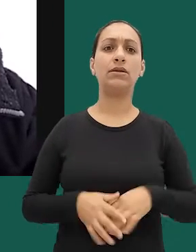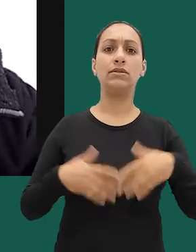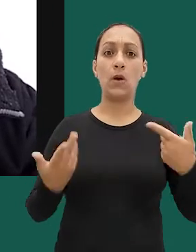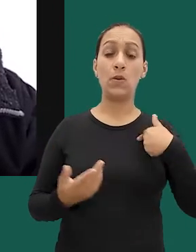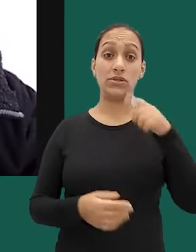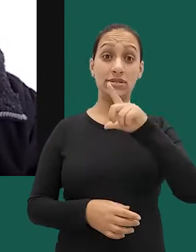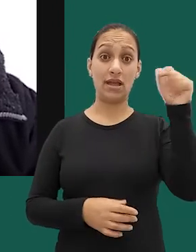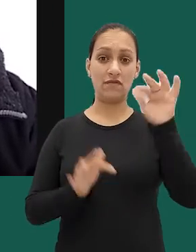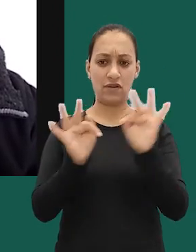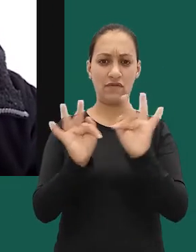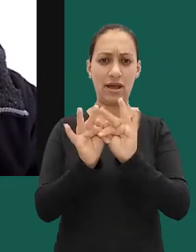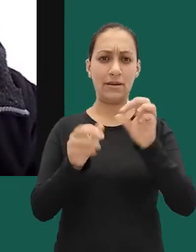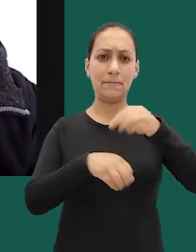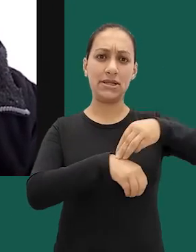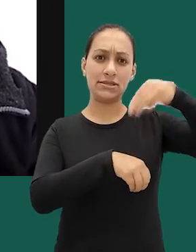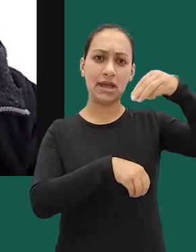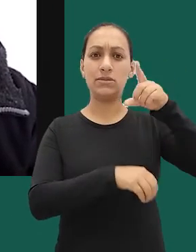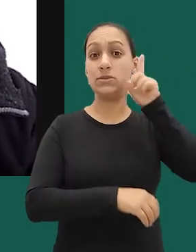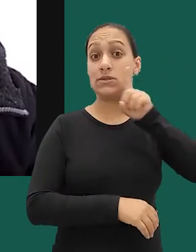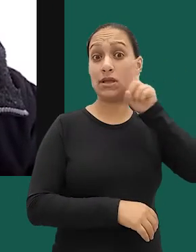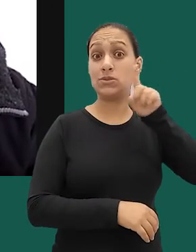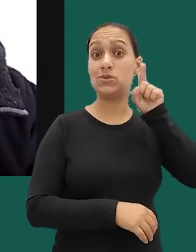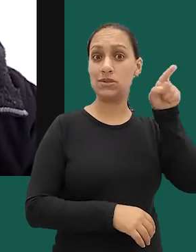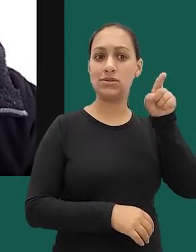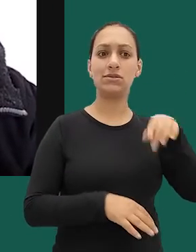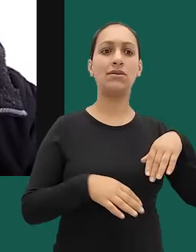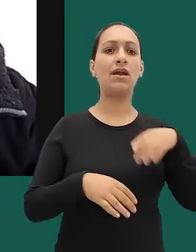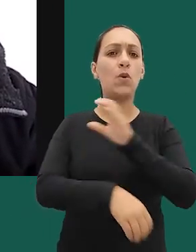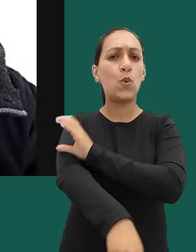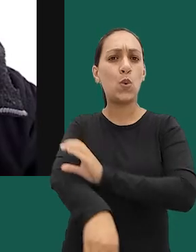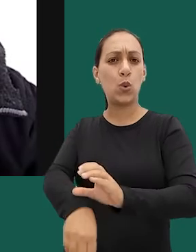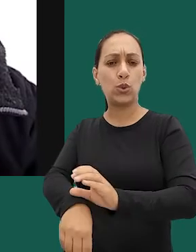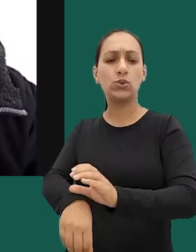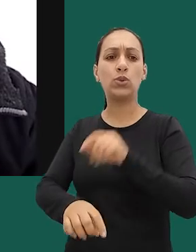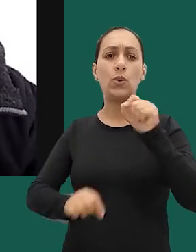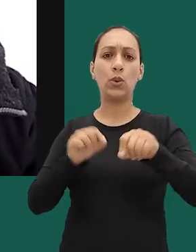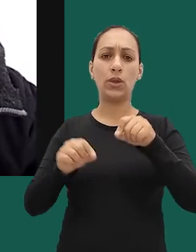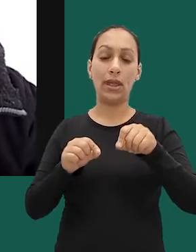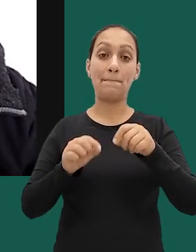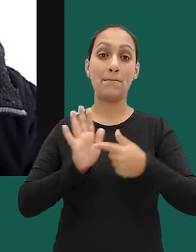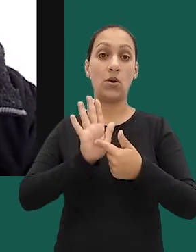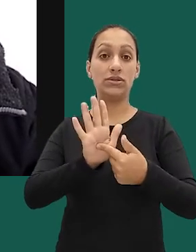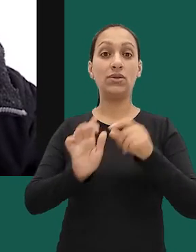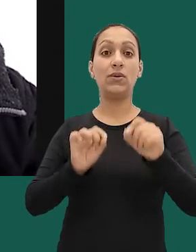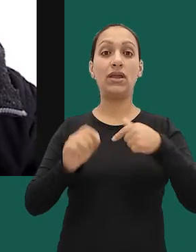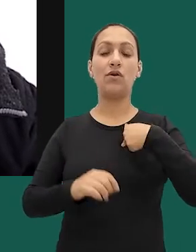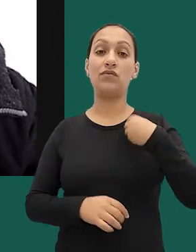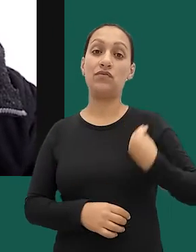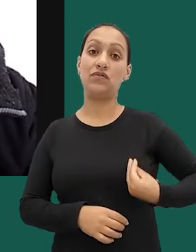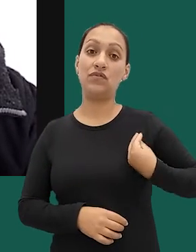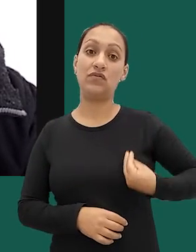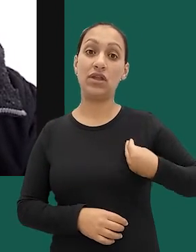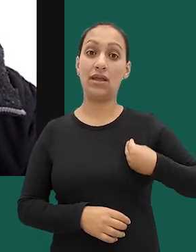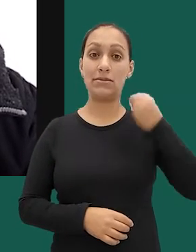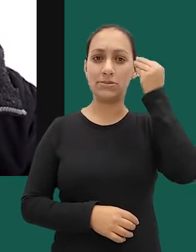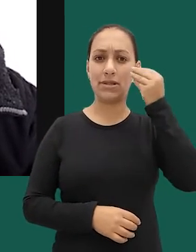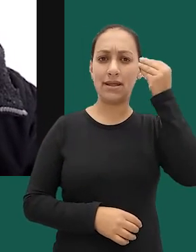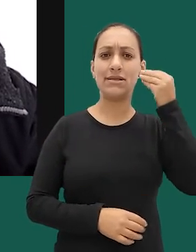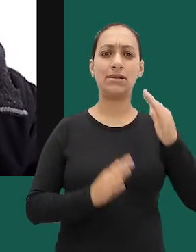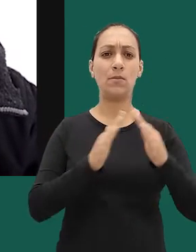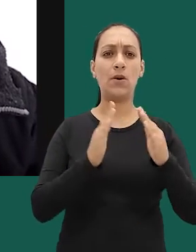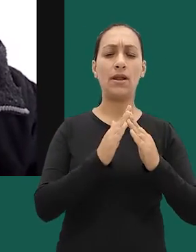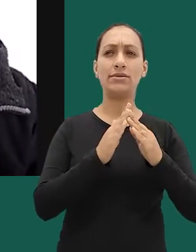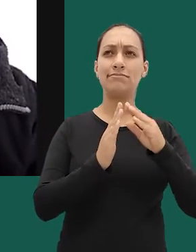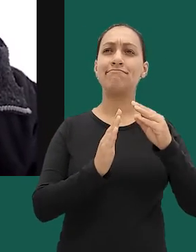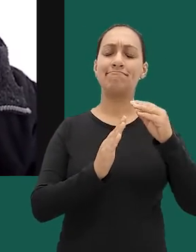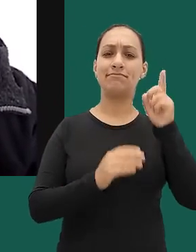Fevale e fui fazer o meu mestrado nos Estados Unidos. Então, esse curso condensa muito do que eu vivi e aprendi ao longo dos anos, né, morando nos Estados Unidos, no Peru,